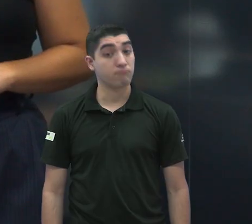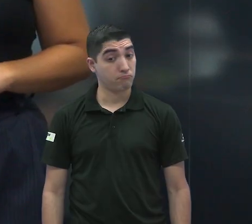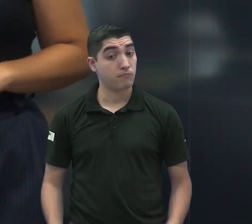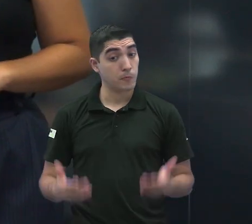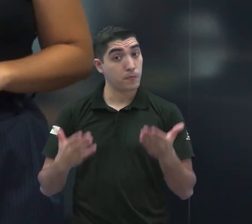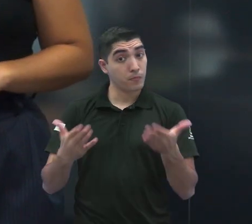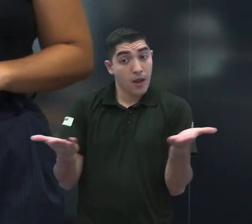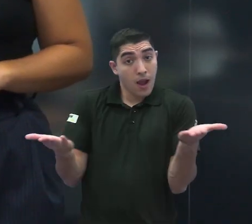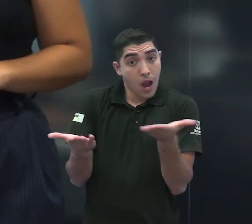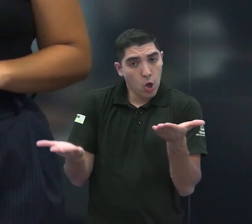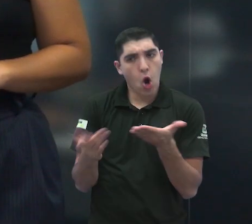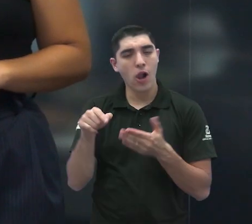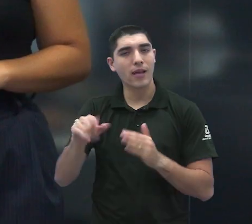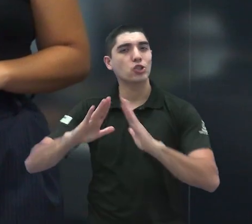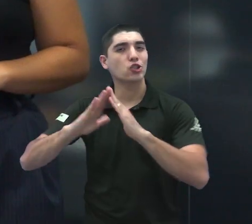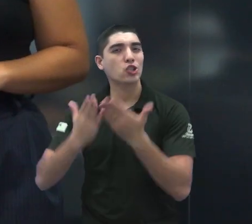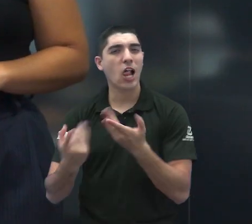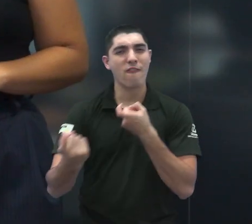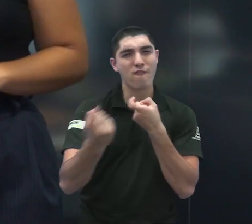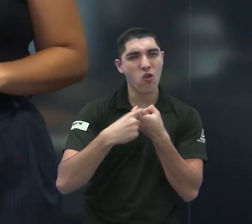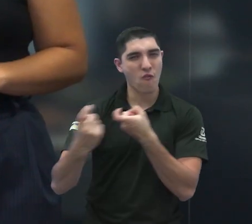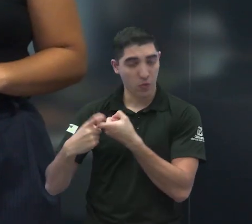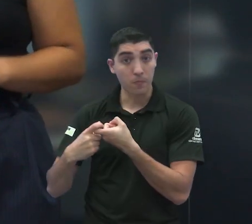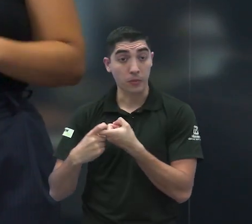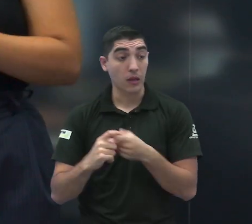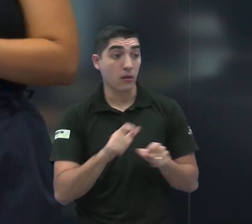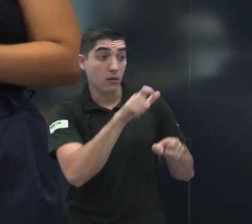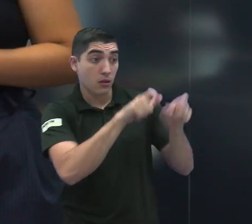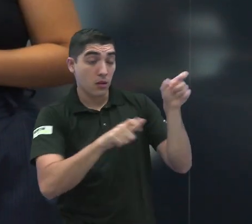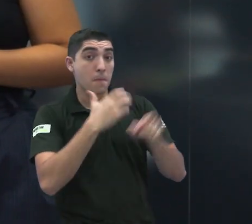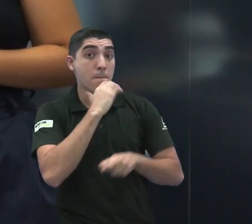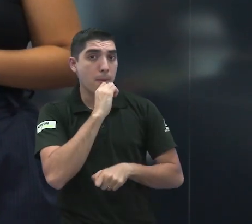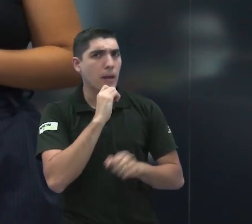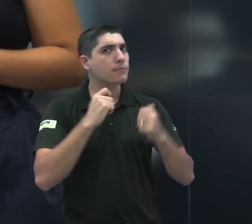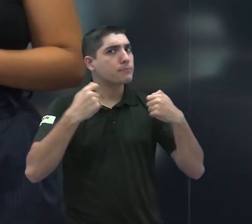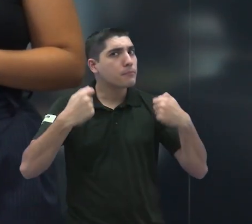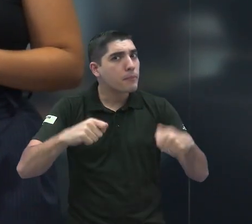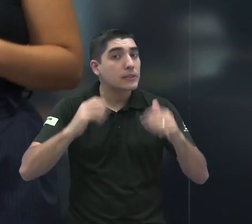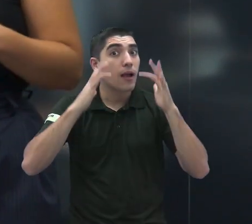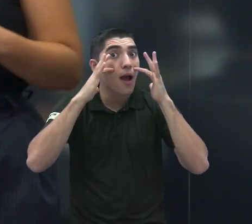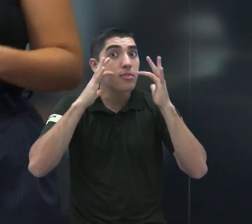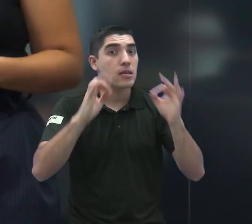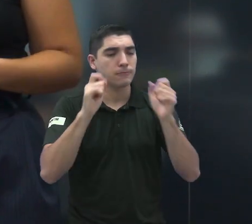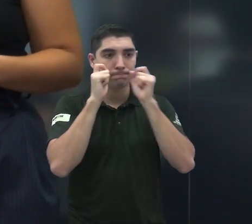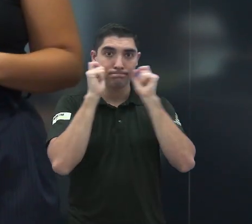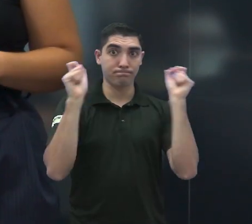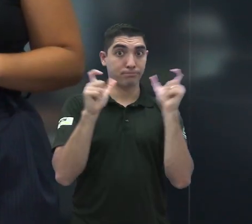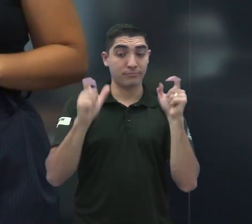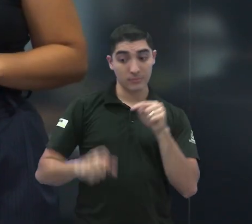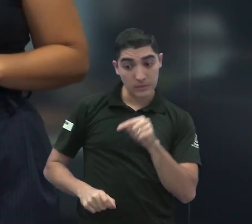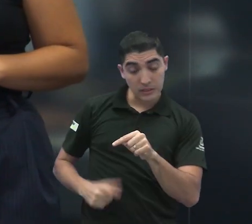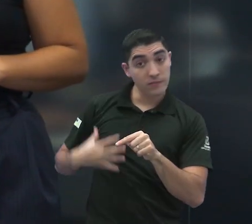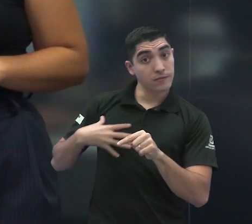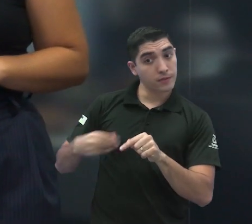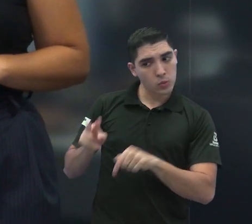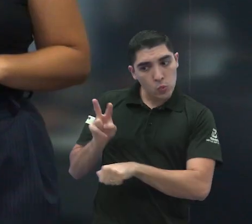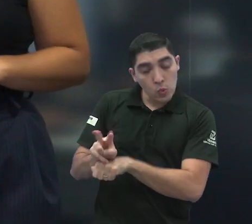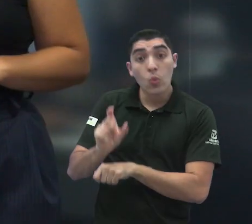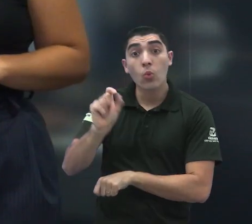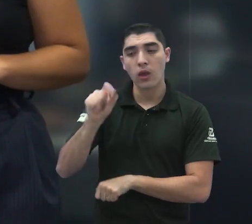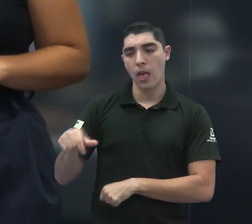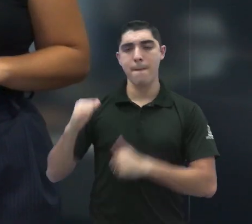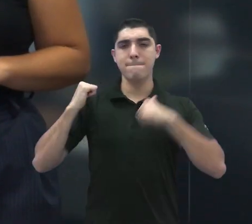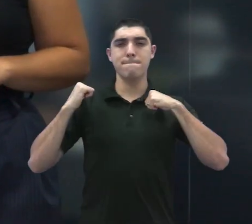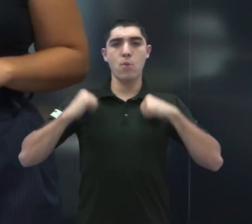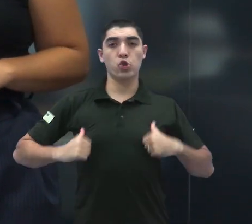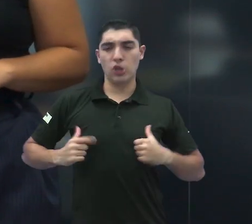E com a volta da rotina escolar, os pais precisam ficar atentos a um detalhe que pode comprometer a saúde dos filhos: o